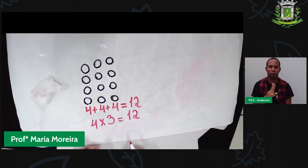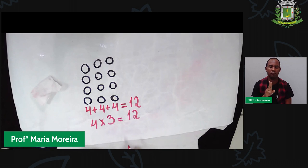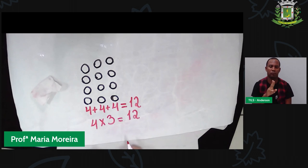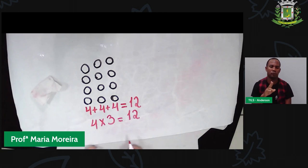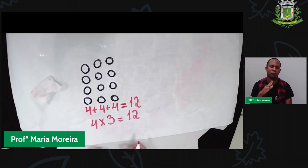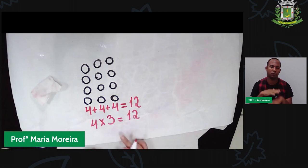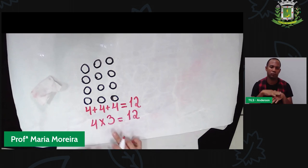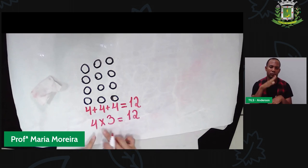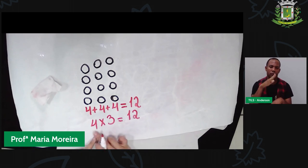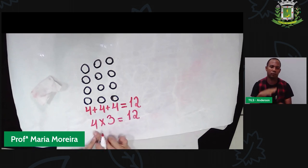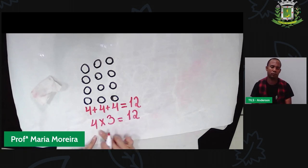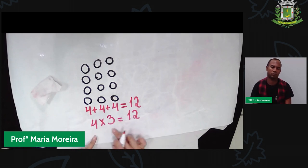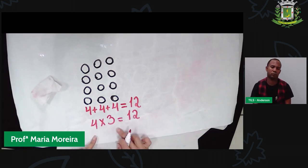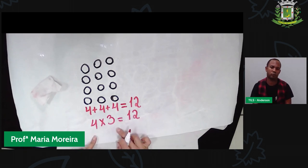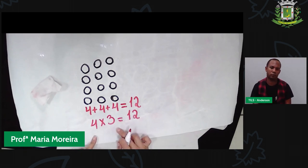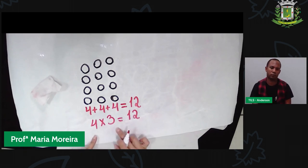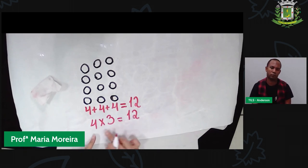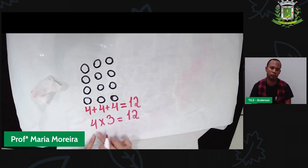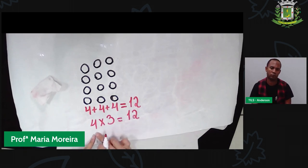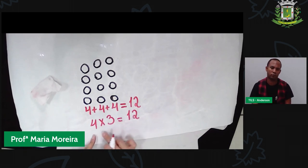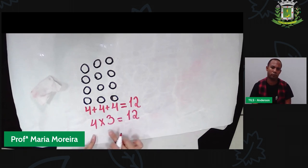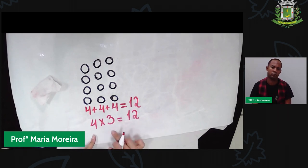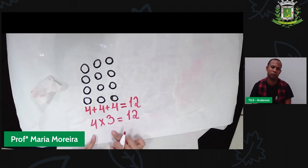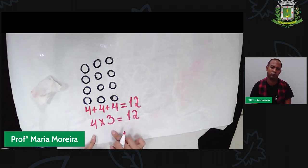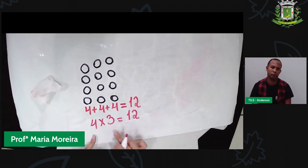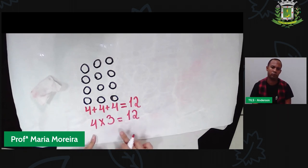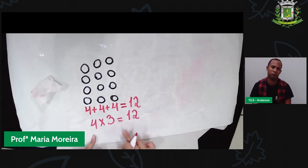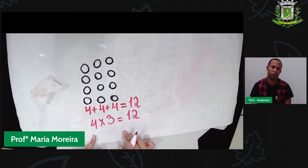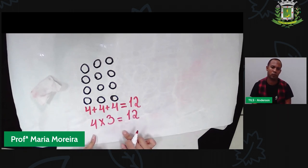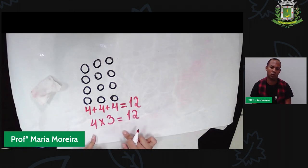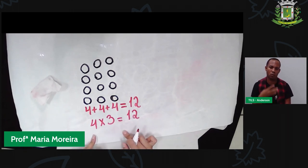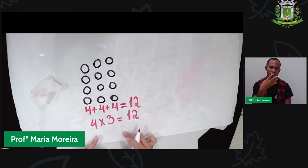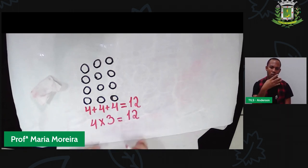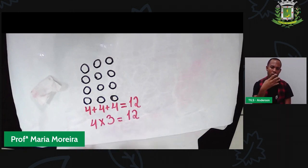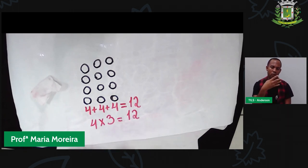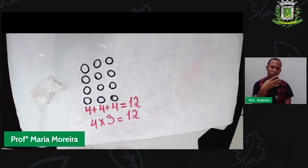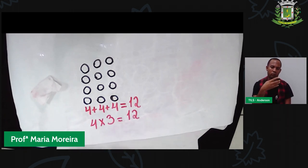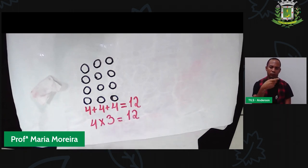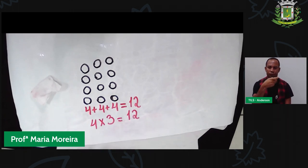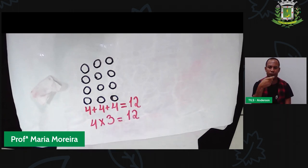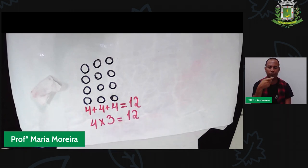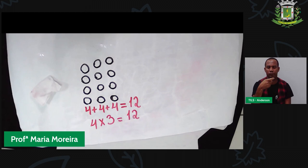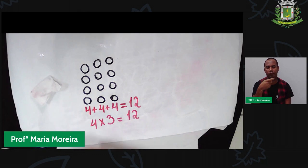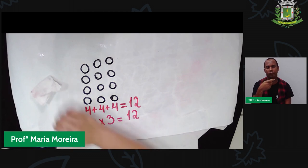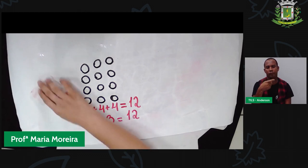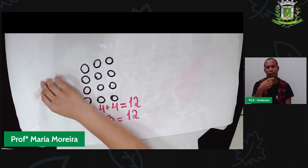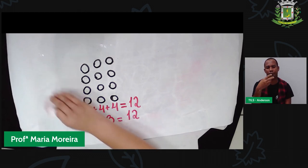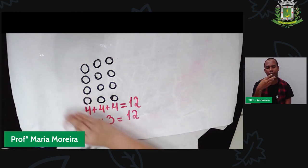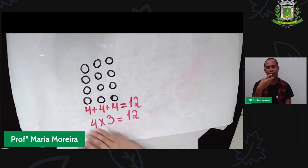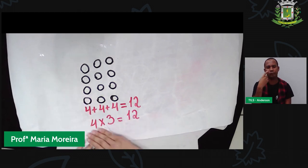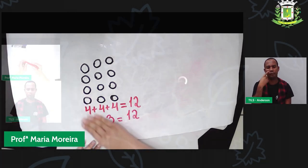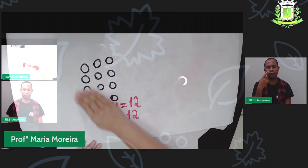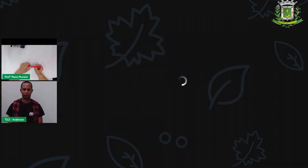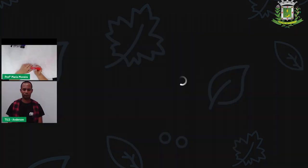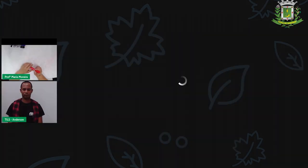multiplicação. Ó, isso aqui. Quatro vezes três. Vamos voltar lá no slide.